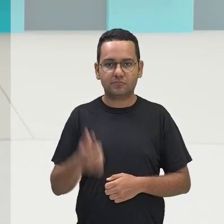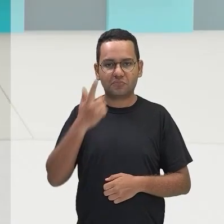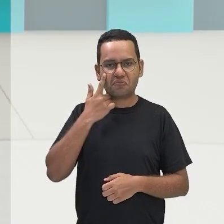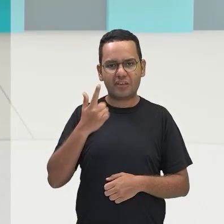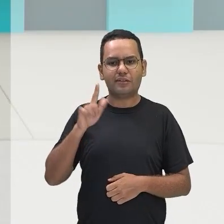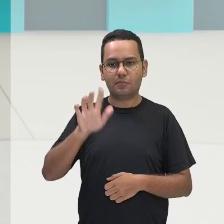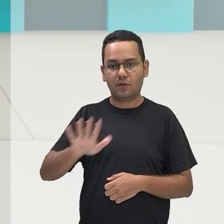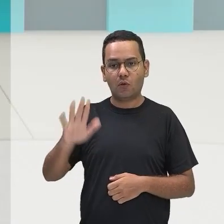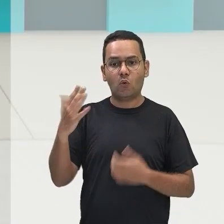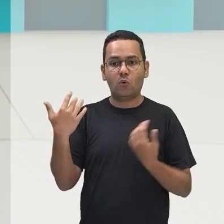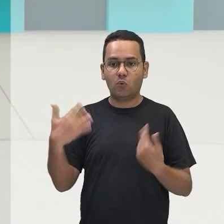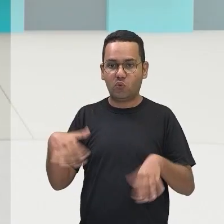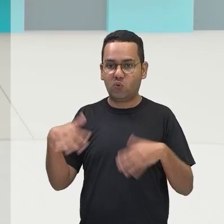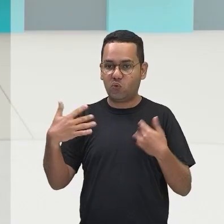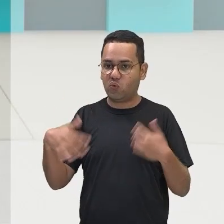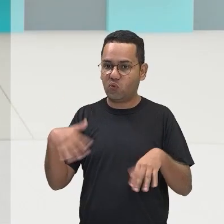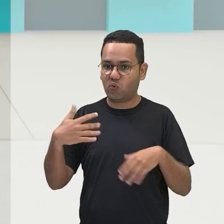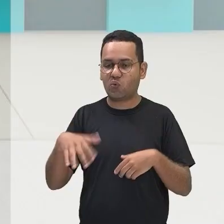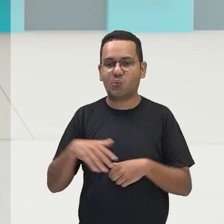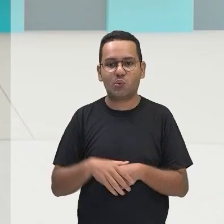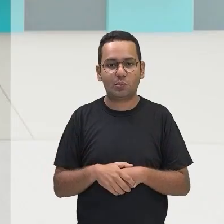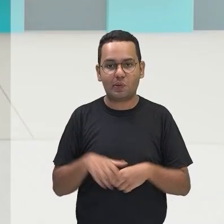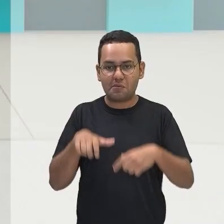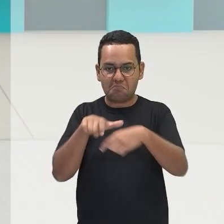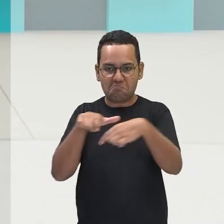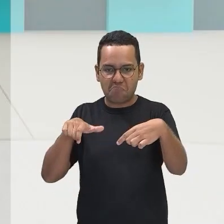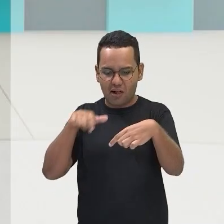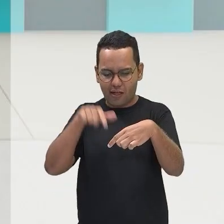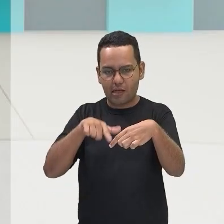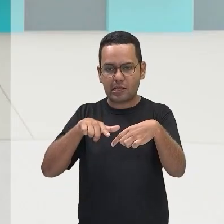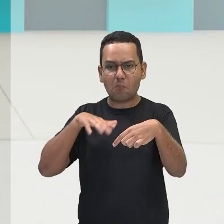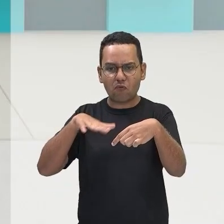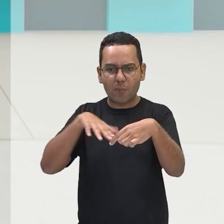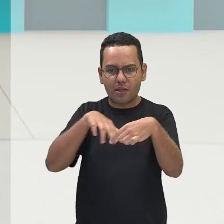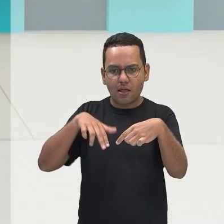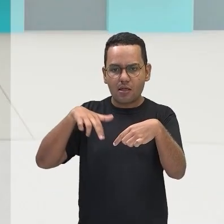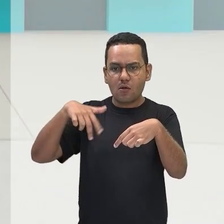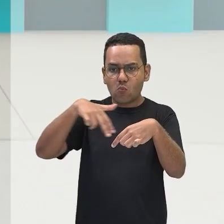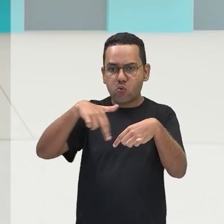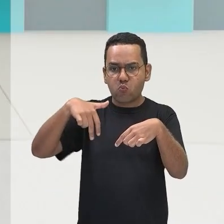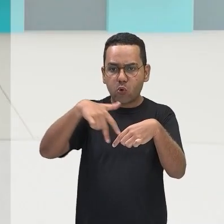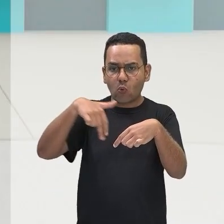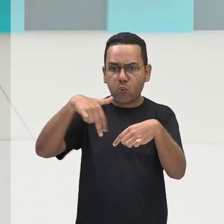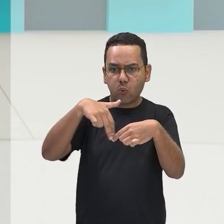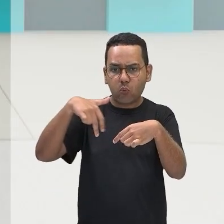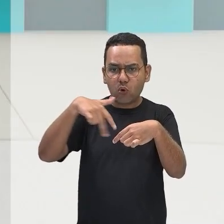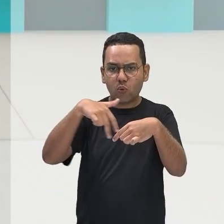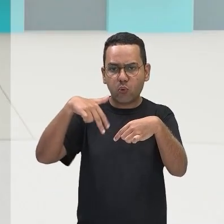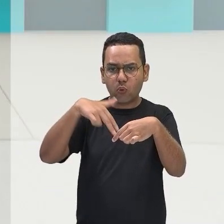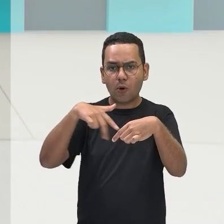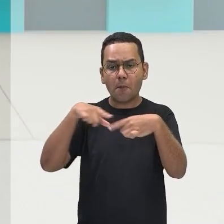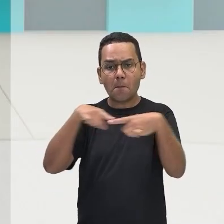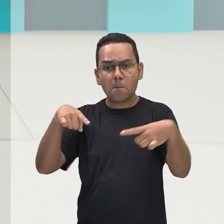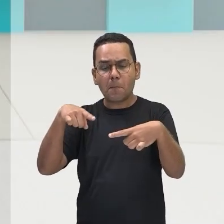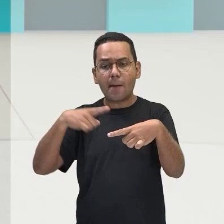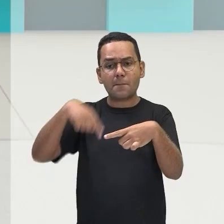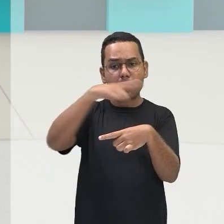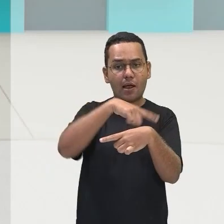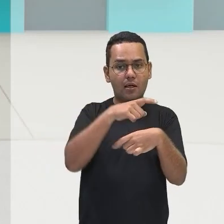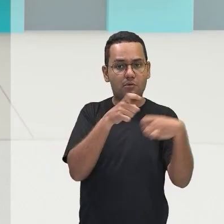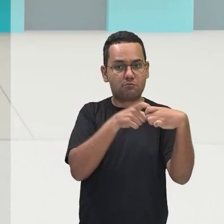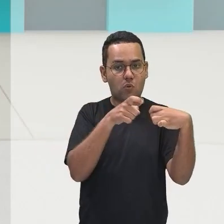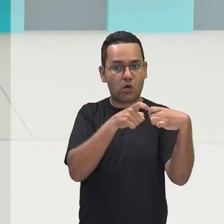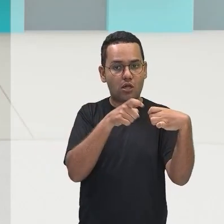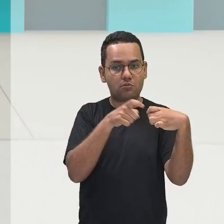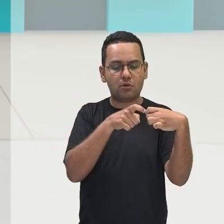bacana, né? A moça está aí, ó, na esteira, com a médica só monitorando, né? O coração, já falamos milhões de vezes, né? Ele é um